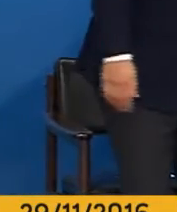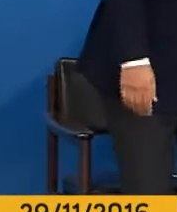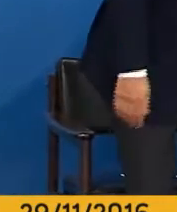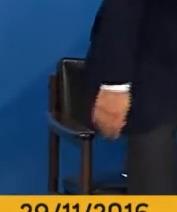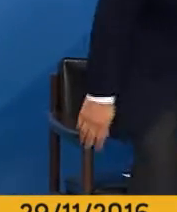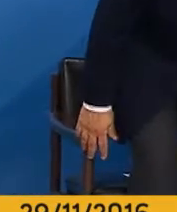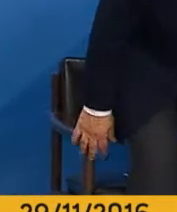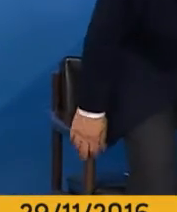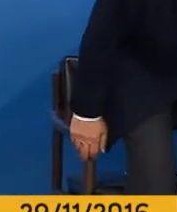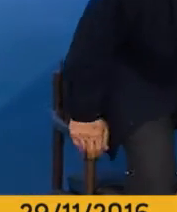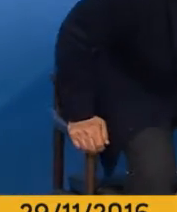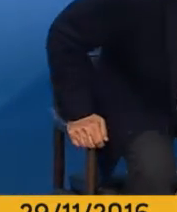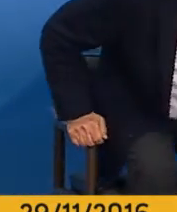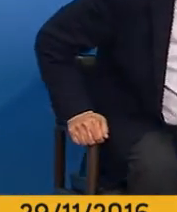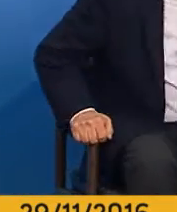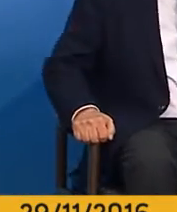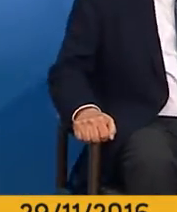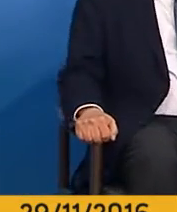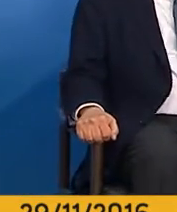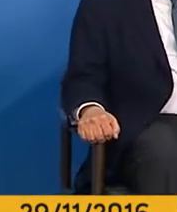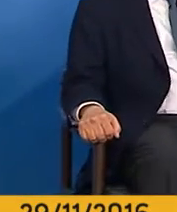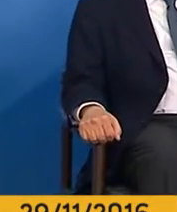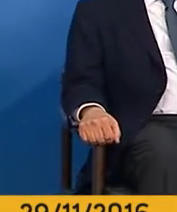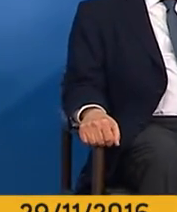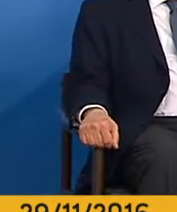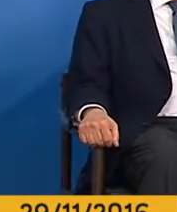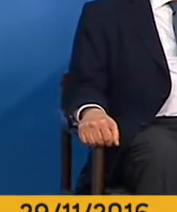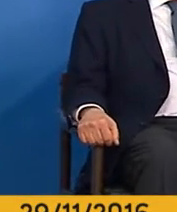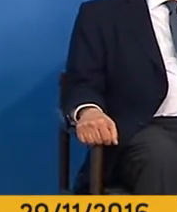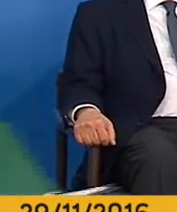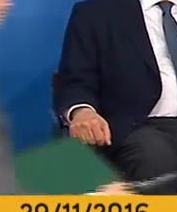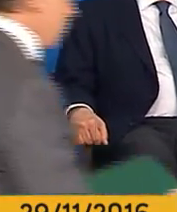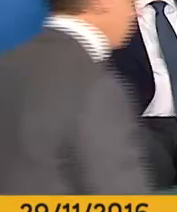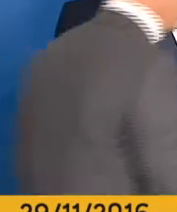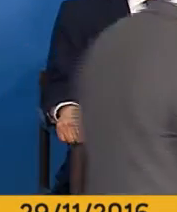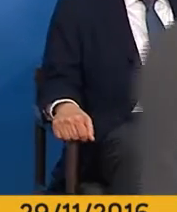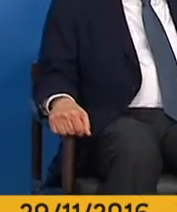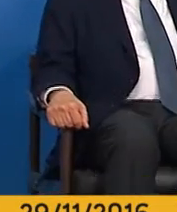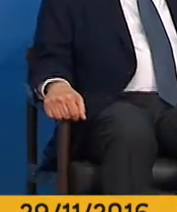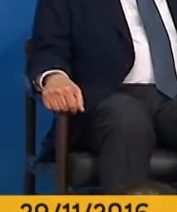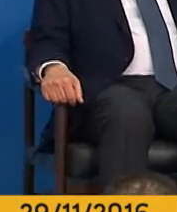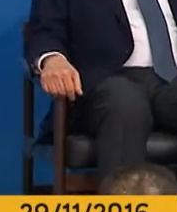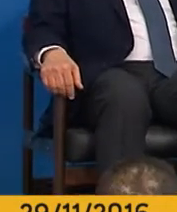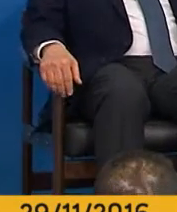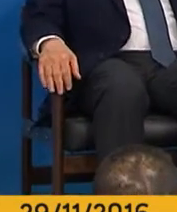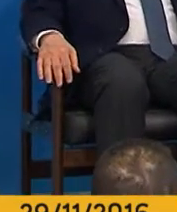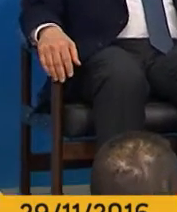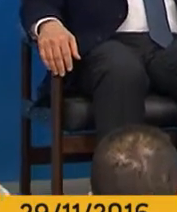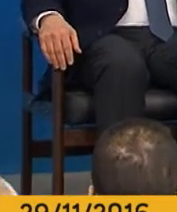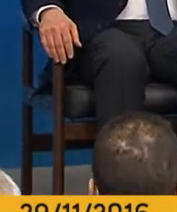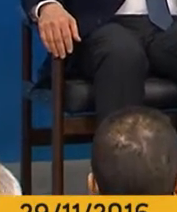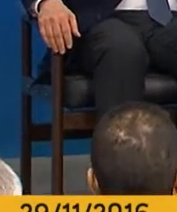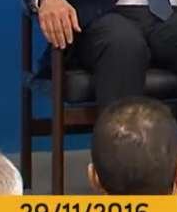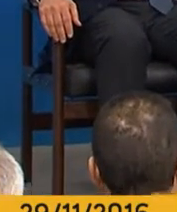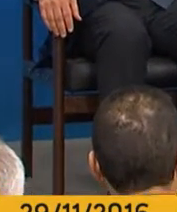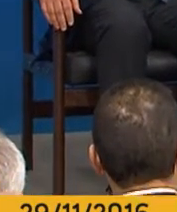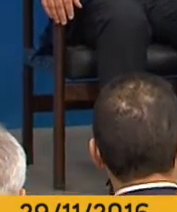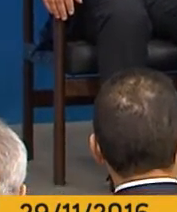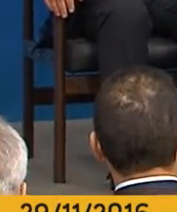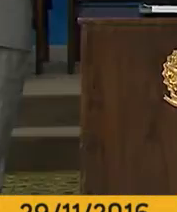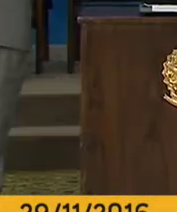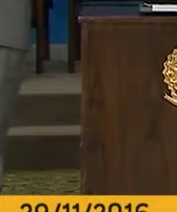deus instante o presidente da república michel temer sanciona lei que altera lei número 12 mil